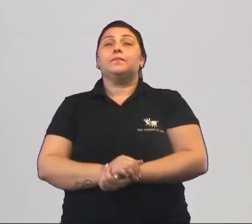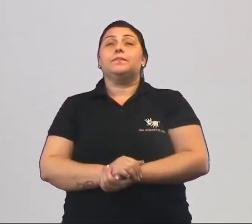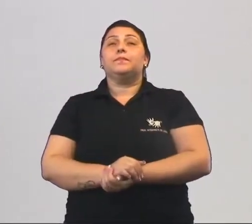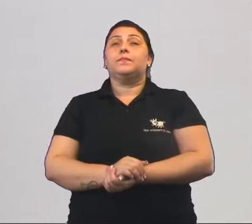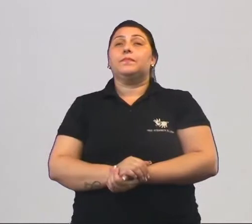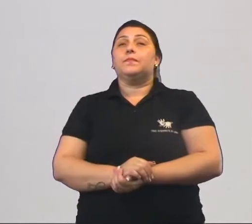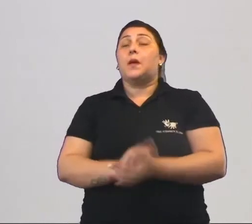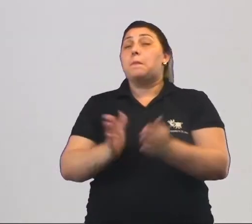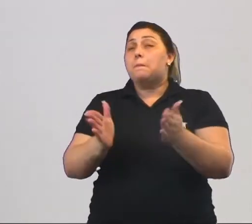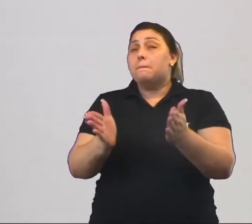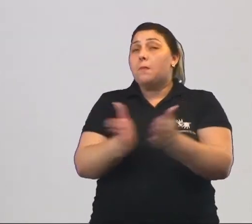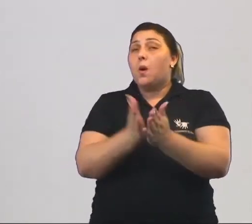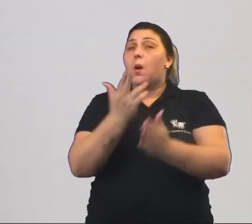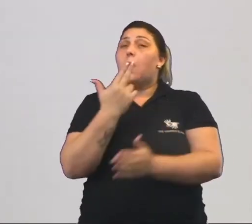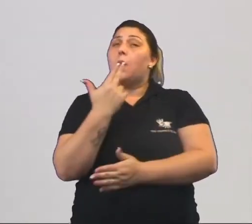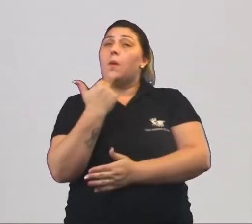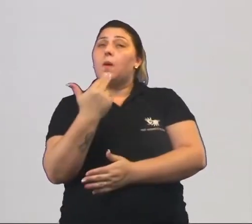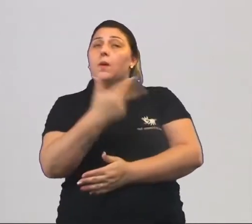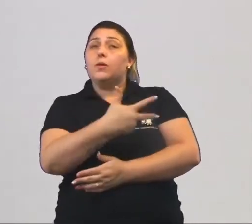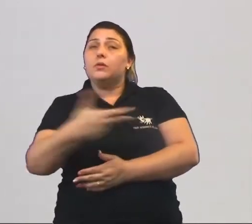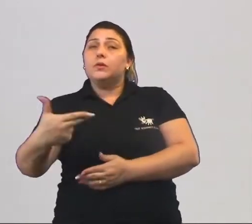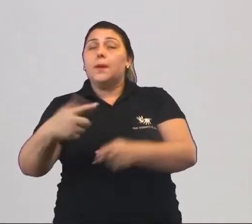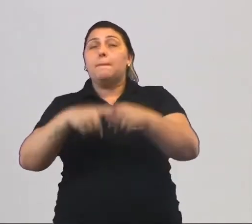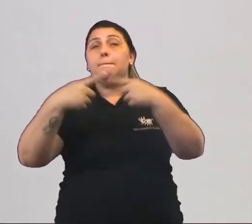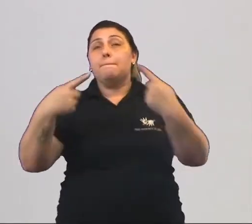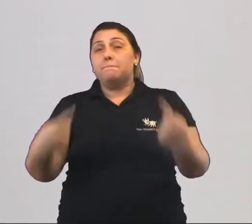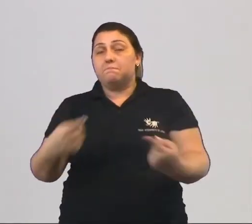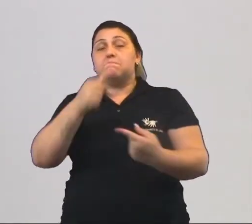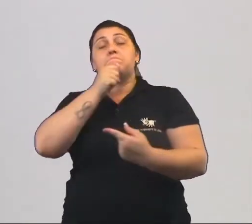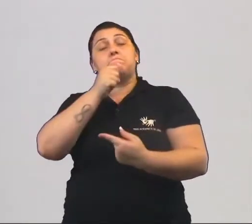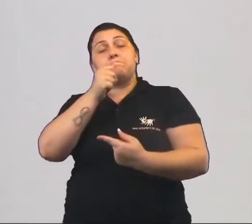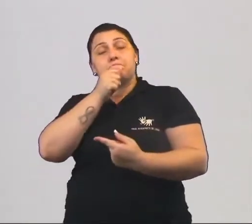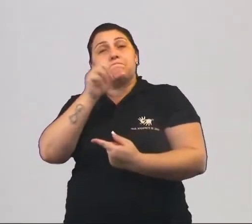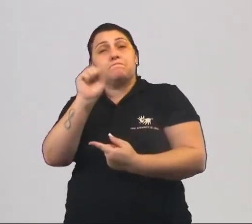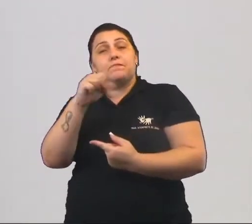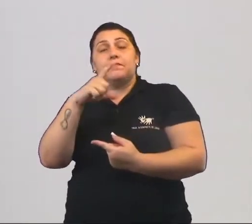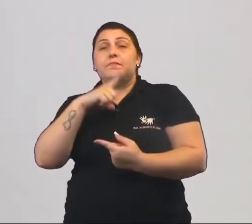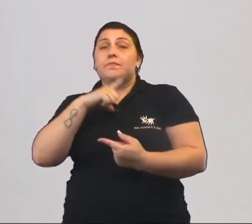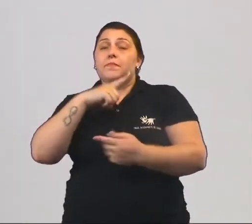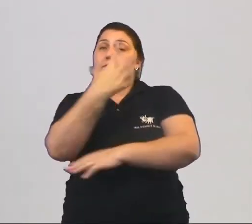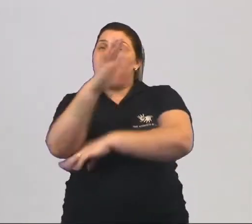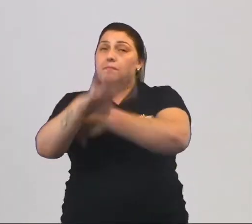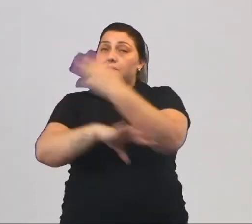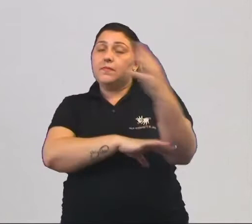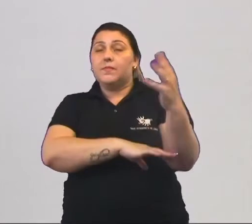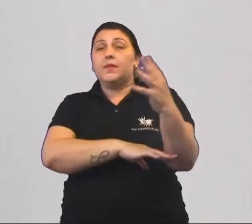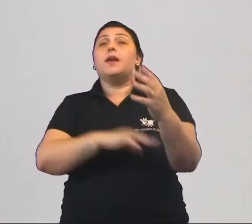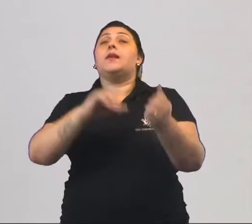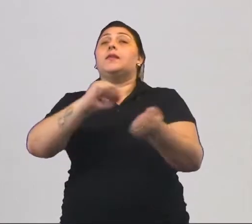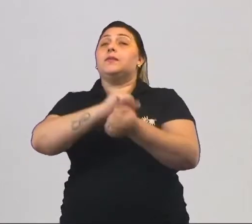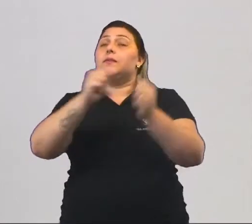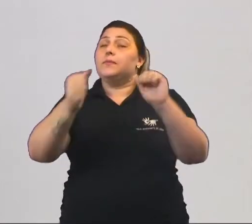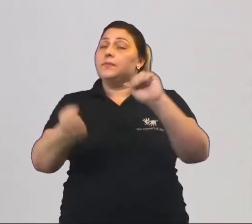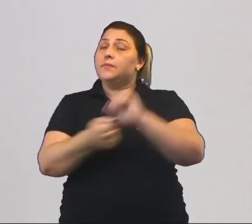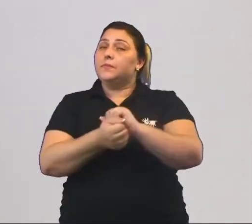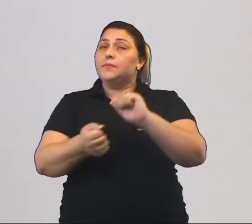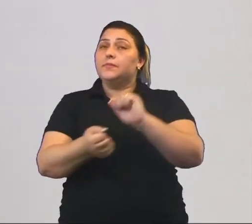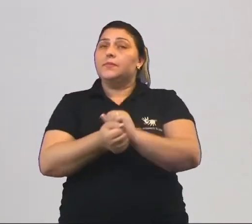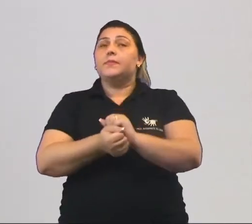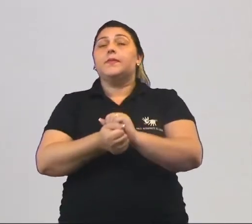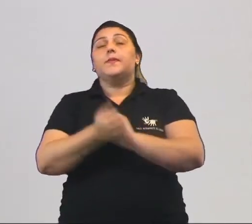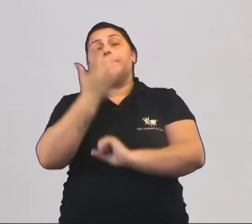solo pobre em nutrientes, mas que ainda assim existem plantas, existem vegetações que se